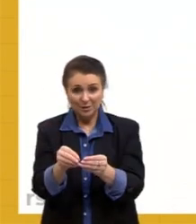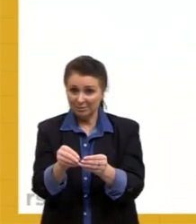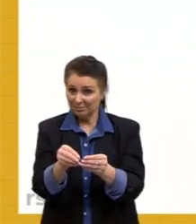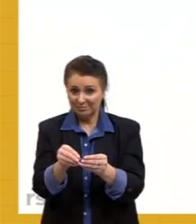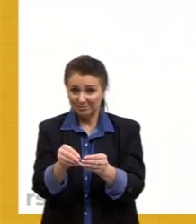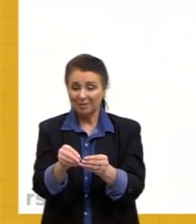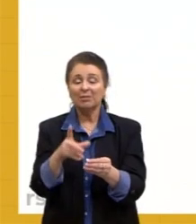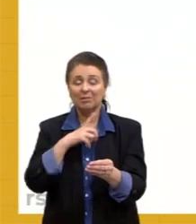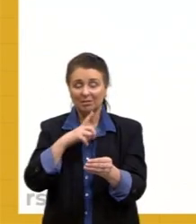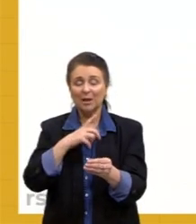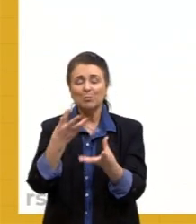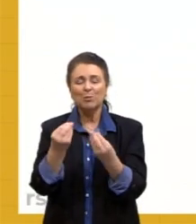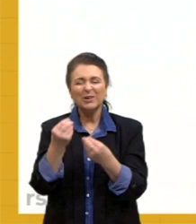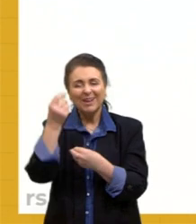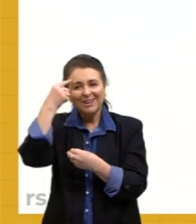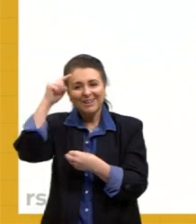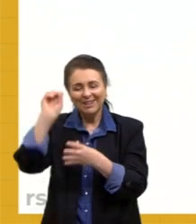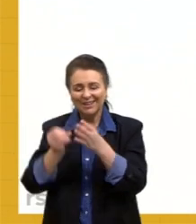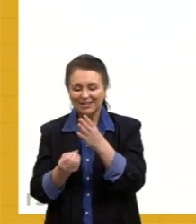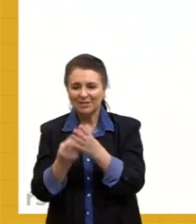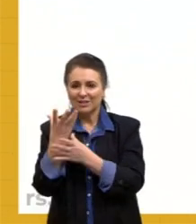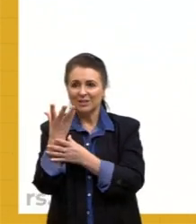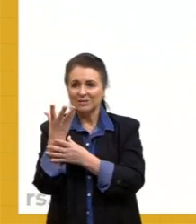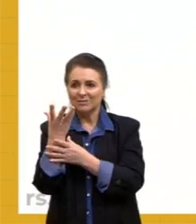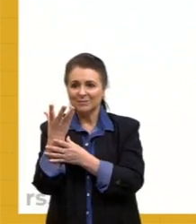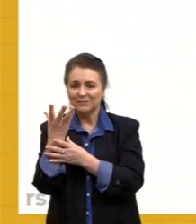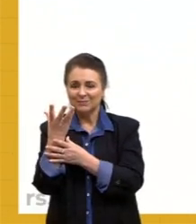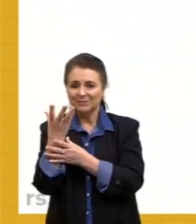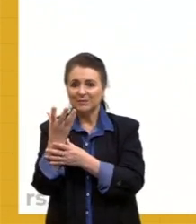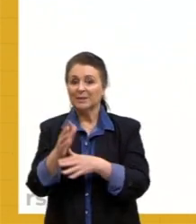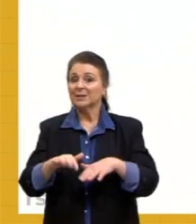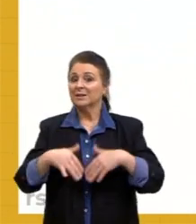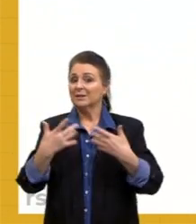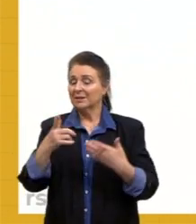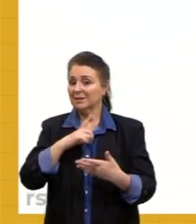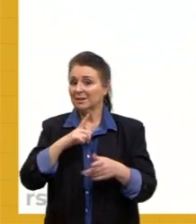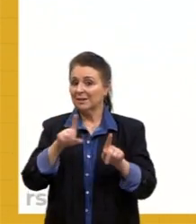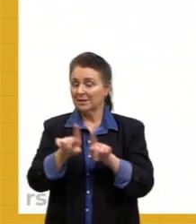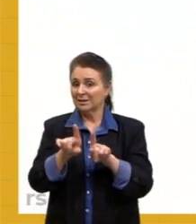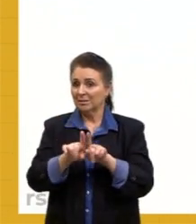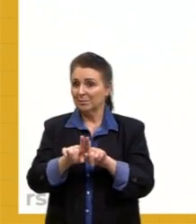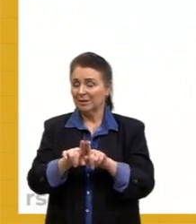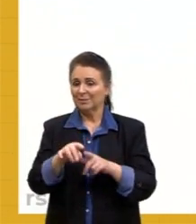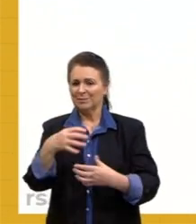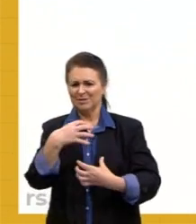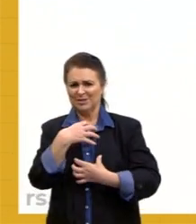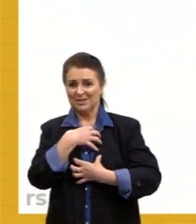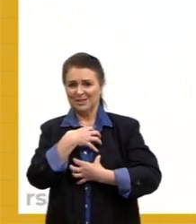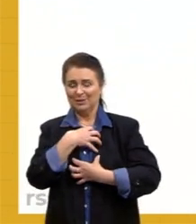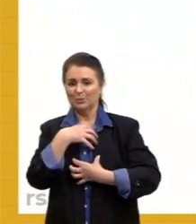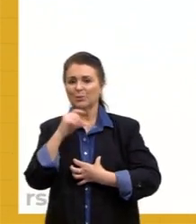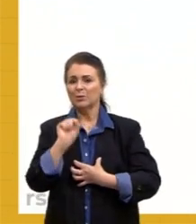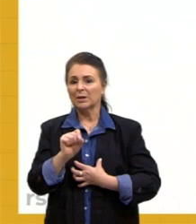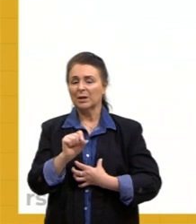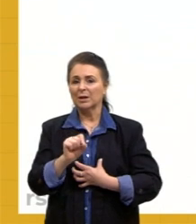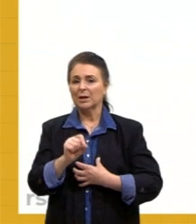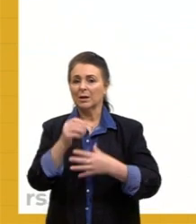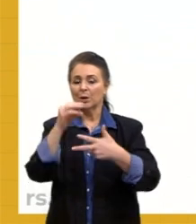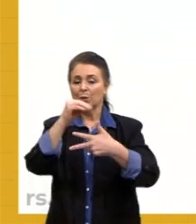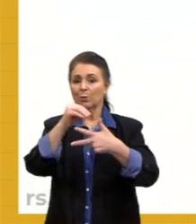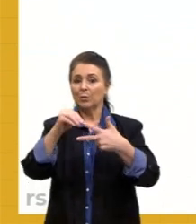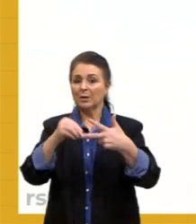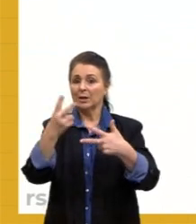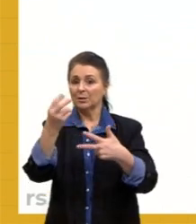criatividade dessas Produções e daí né também me sou familiar o ENEM 2011